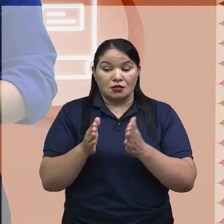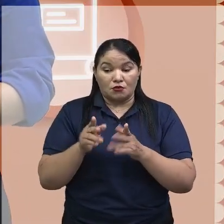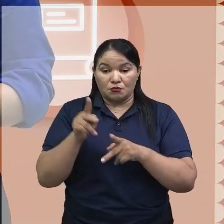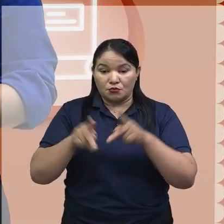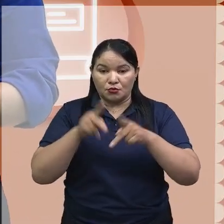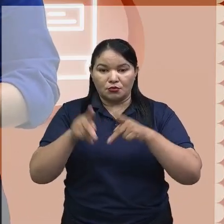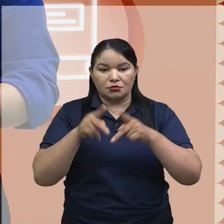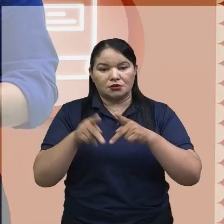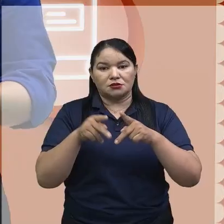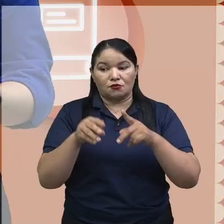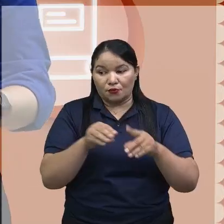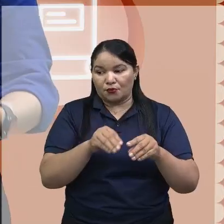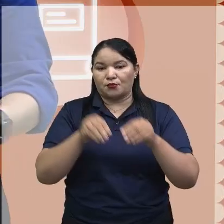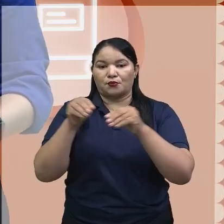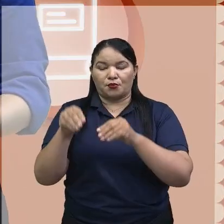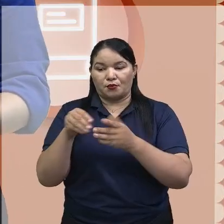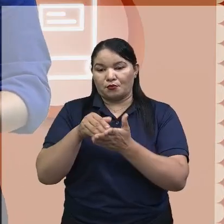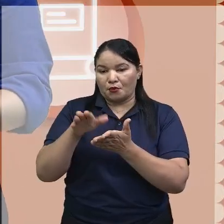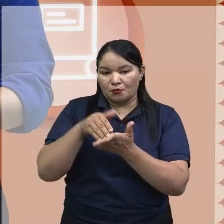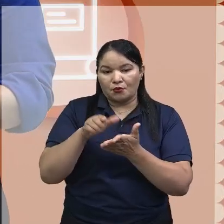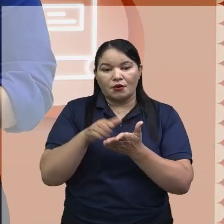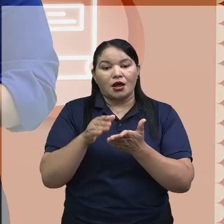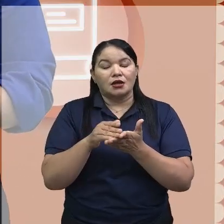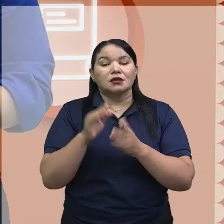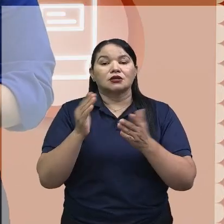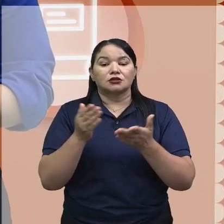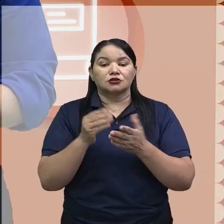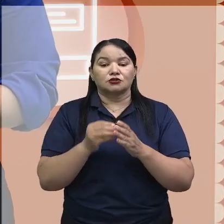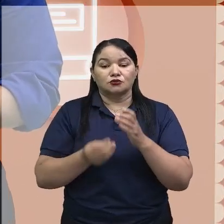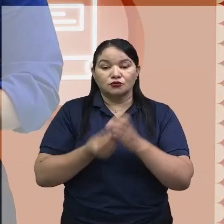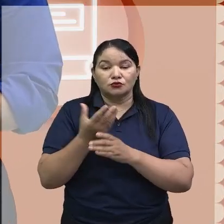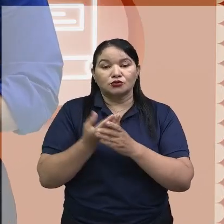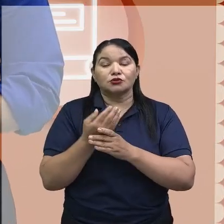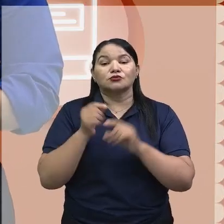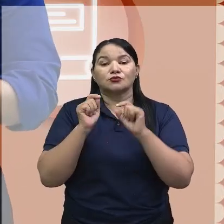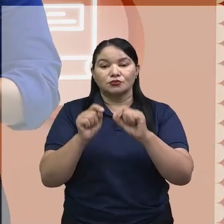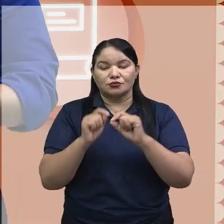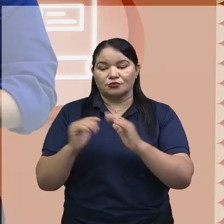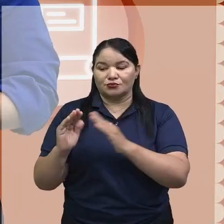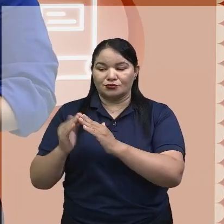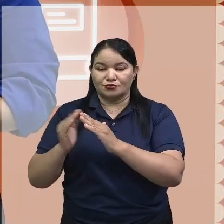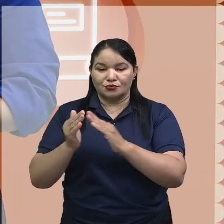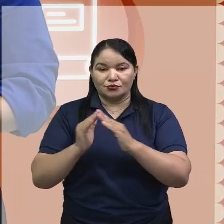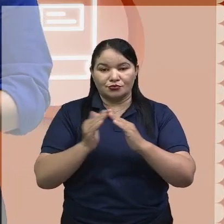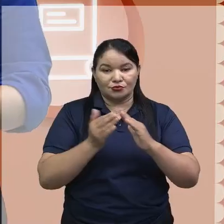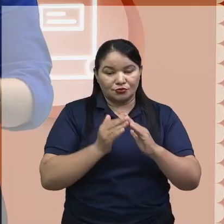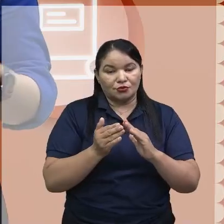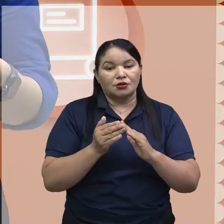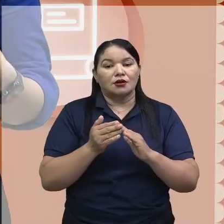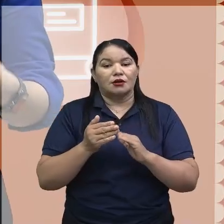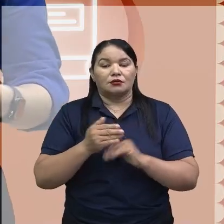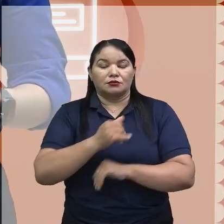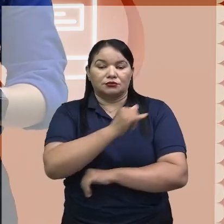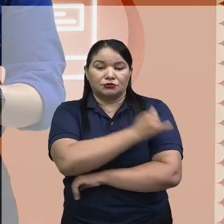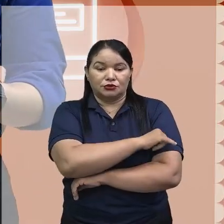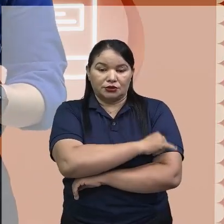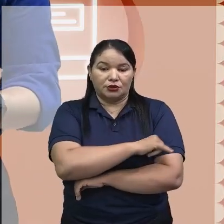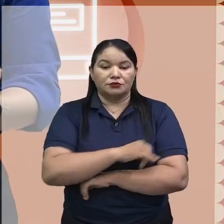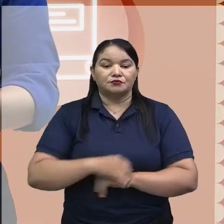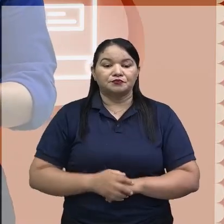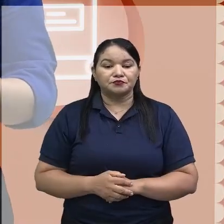obrigada a morar em morros e assim vai surgir, né, as favelas no Rio de Janeiro. Então, qual foi a